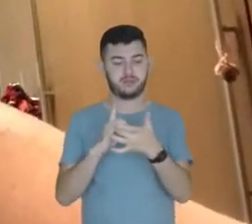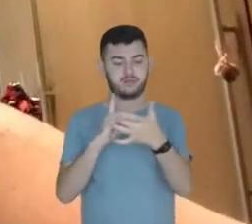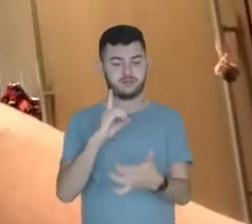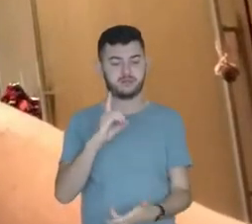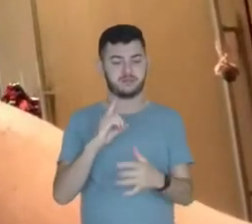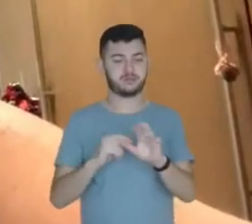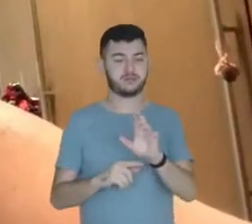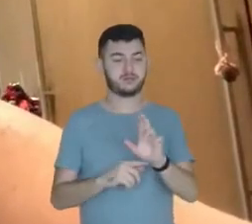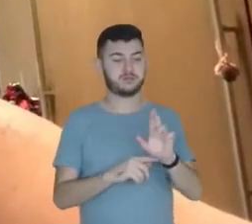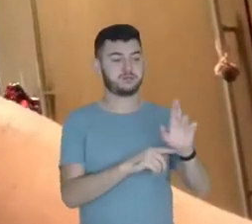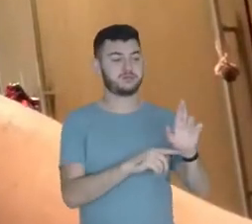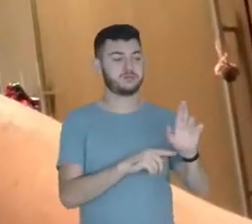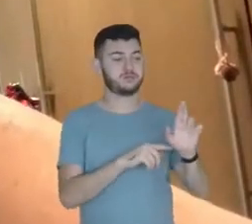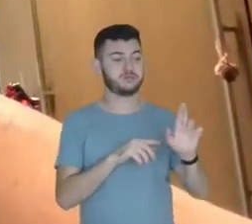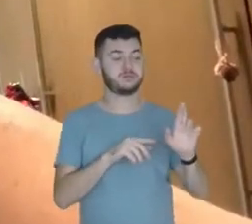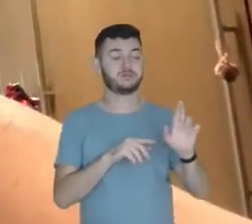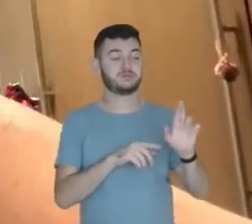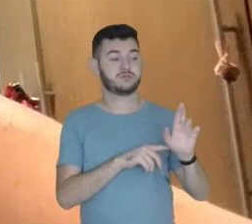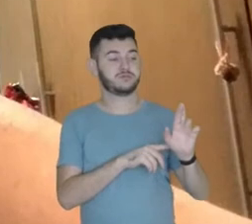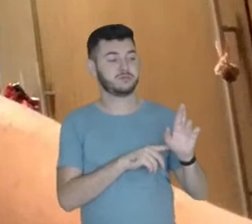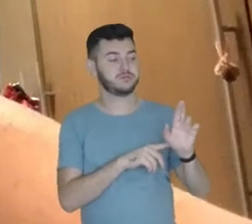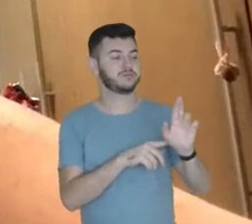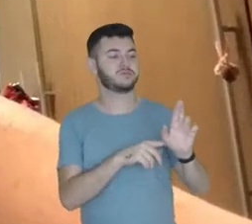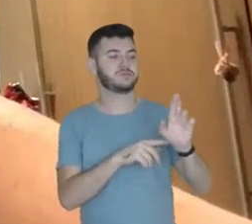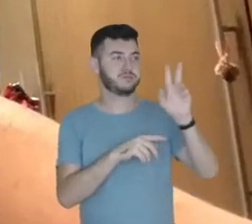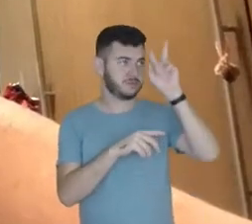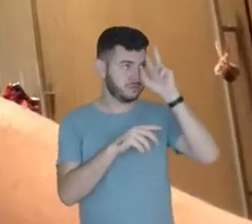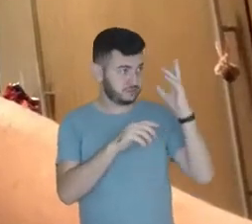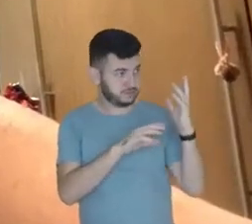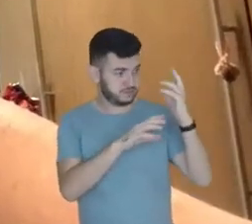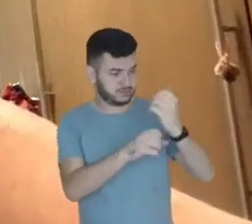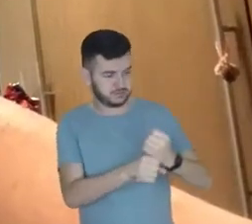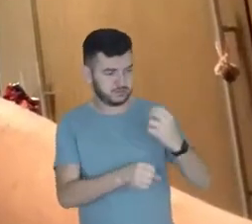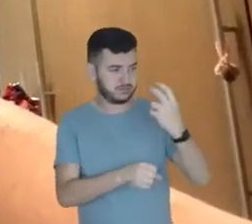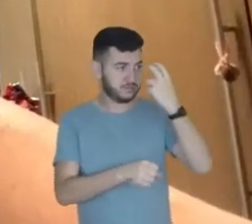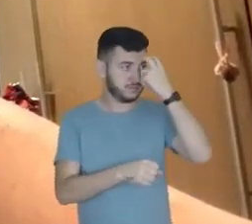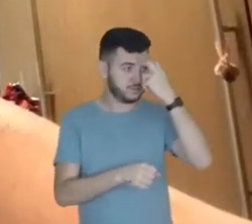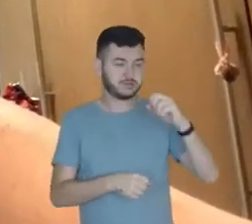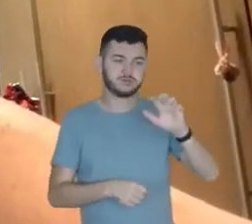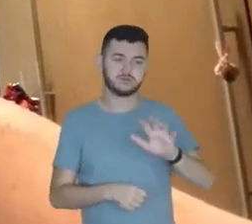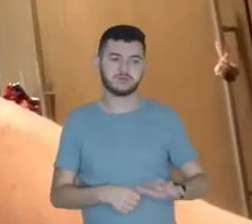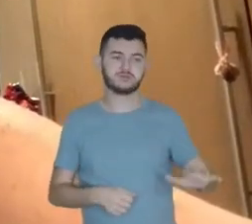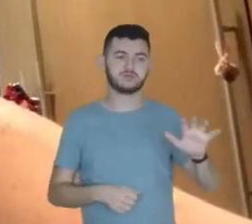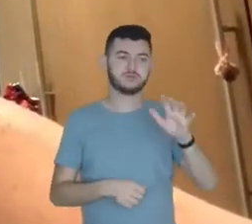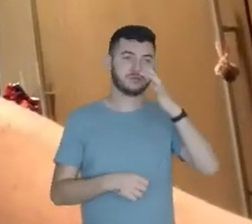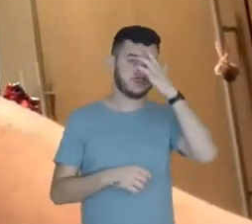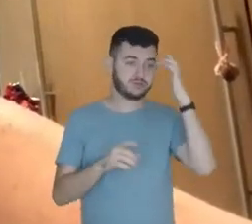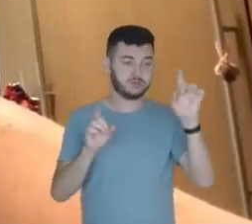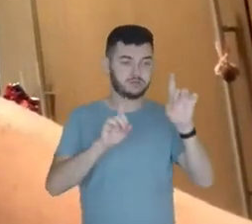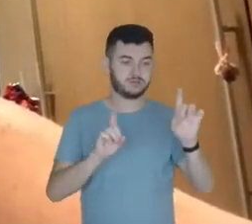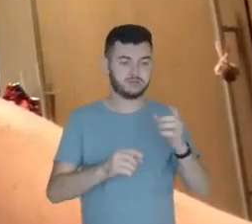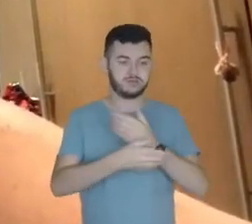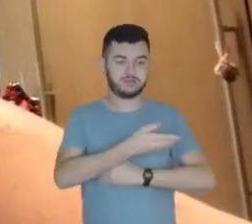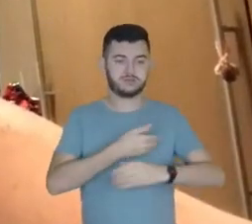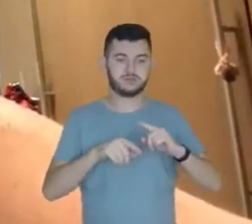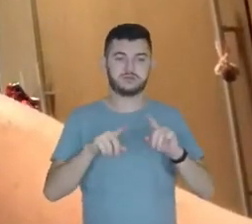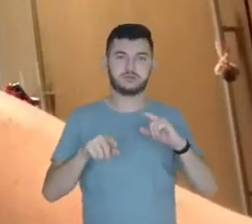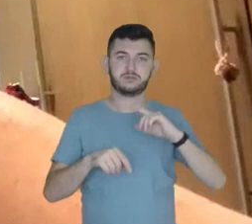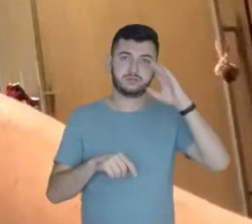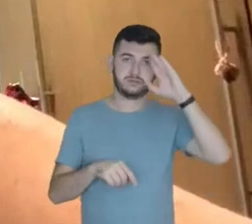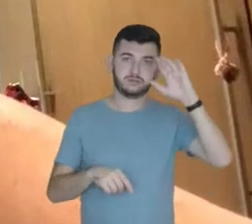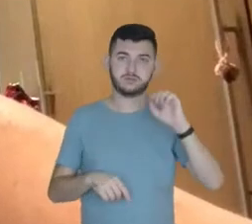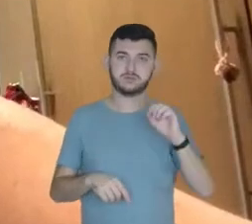dos marcos, né, que a gente tem no campo das pessoas com deficiência, e mais precisamente no campo das mulheres com